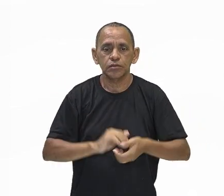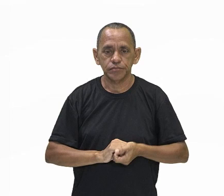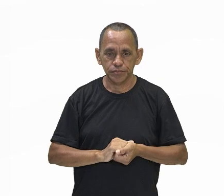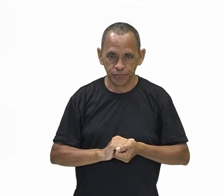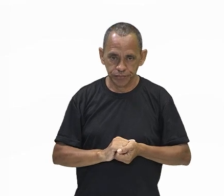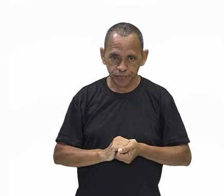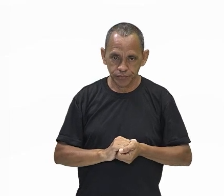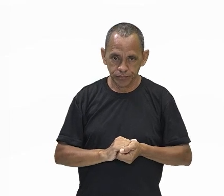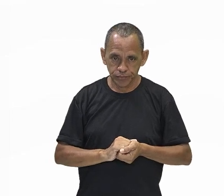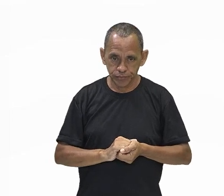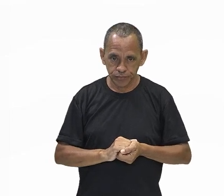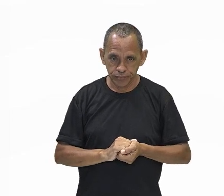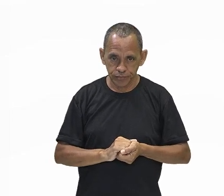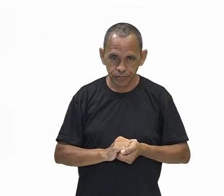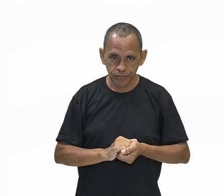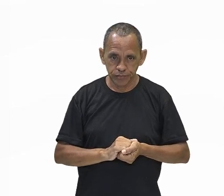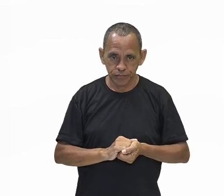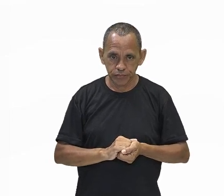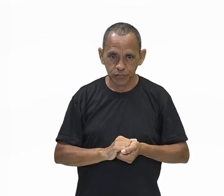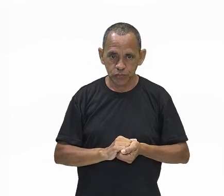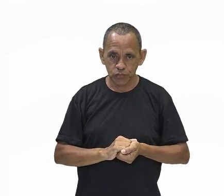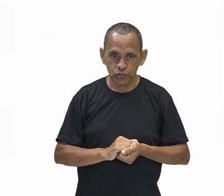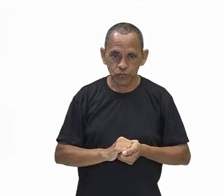lista dos nossos